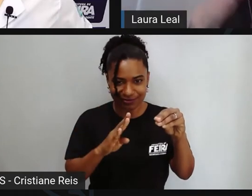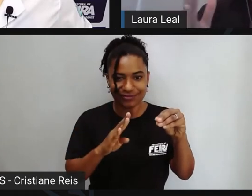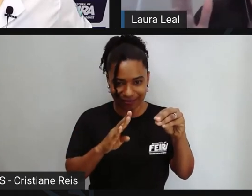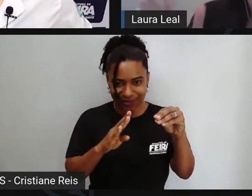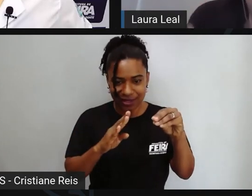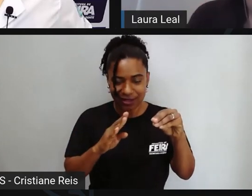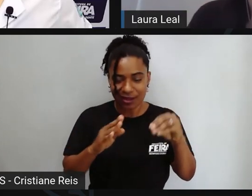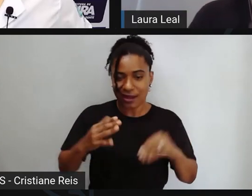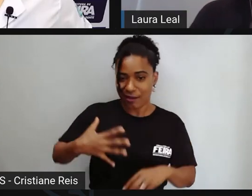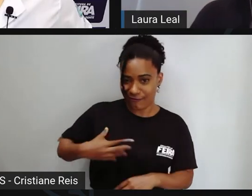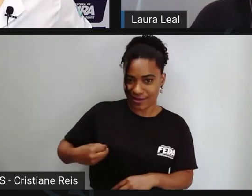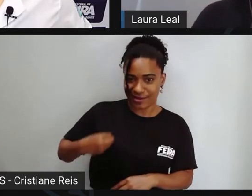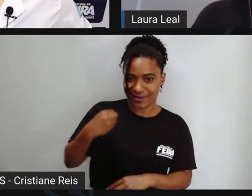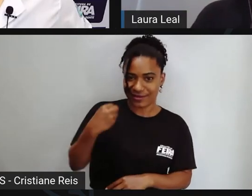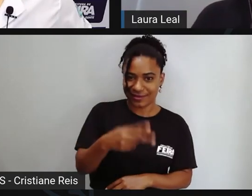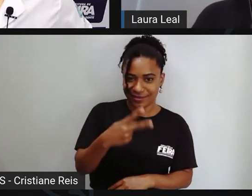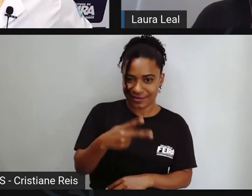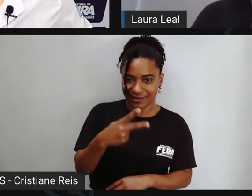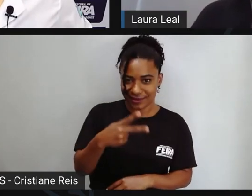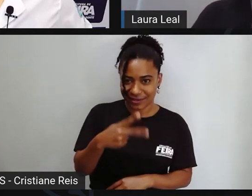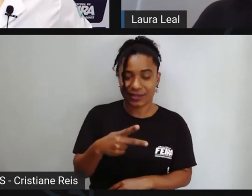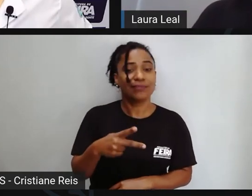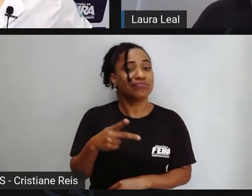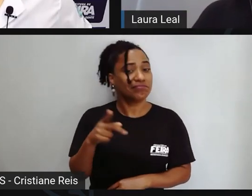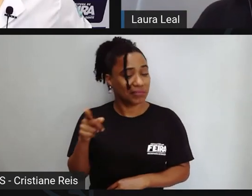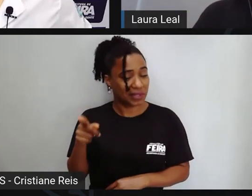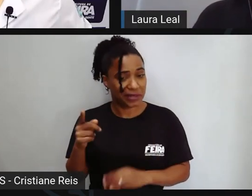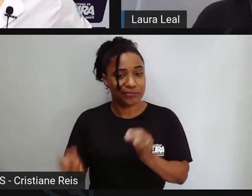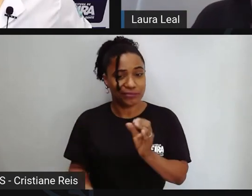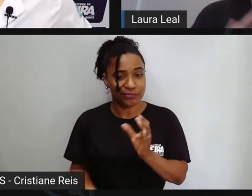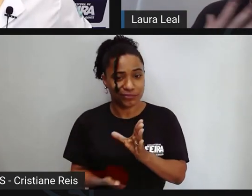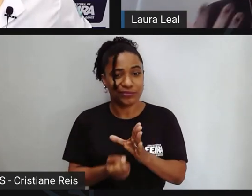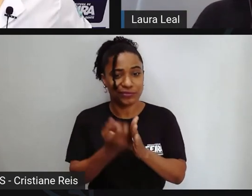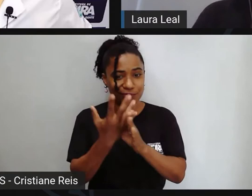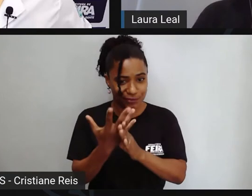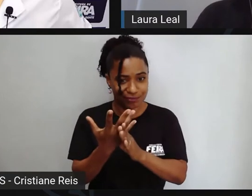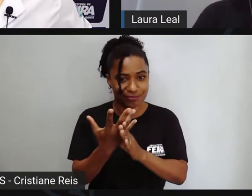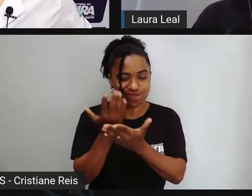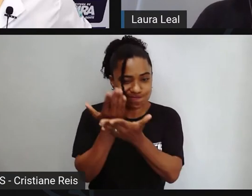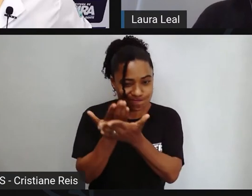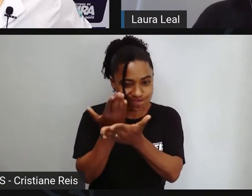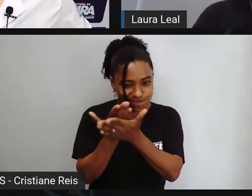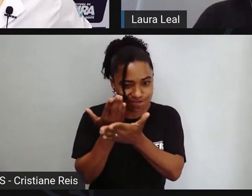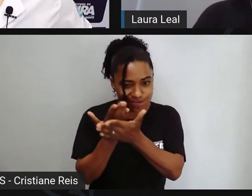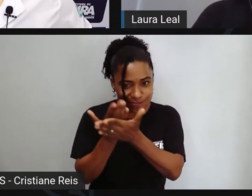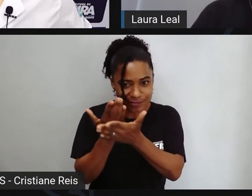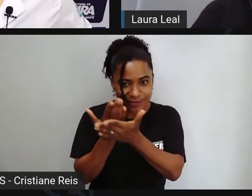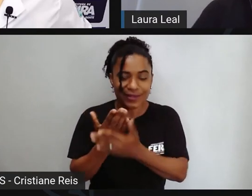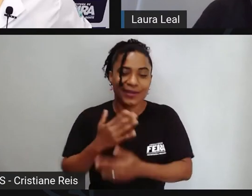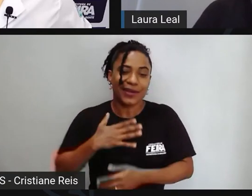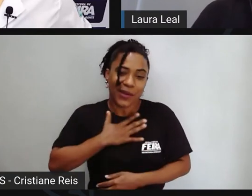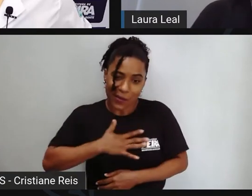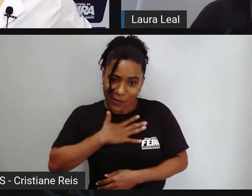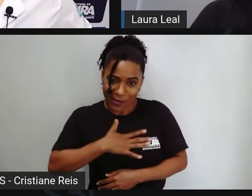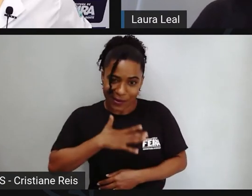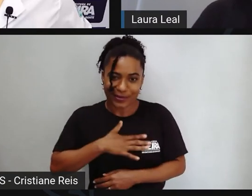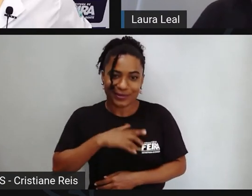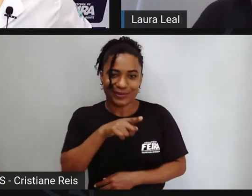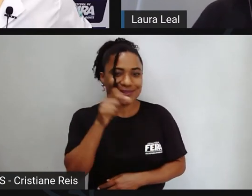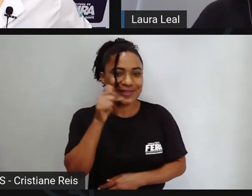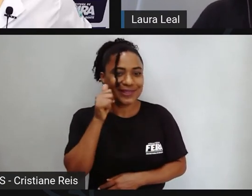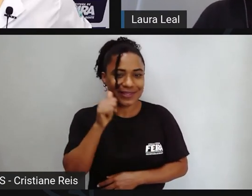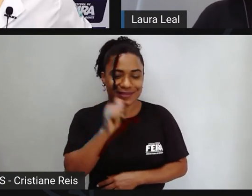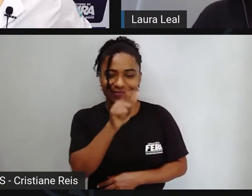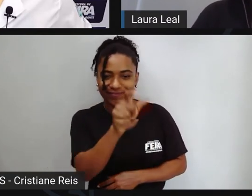biologia, principalmente a herpetologia, aqui no Brasil. Então, ela tem uma história linda, sou super fã da Bertha Lutz. Acho que vale muito a pena